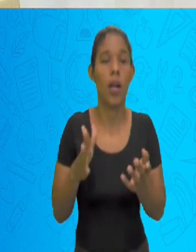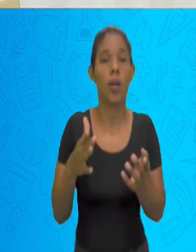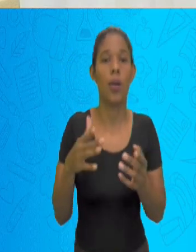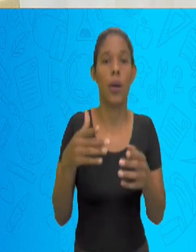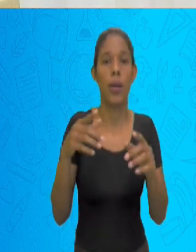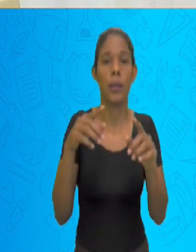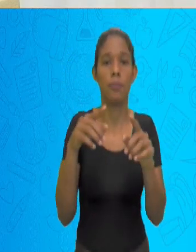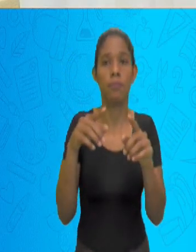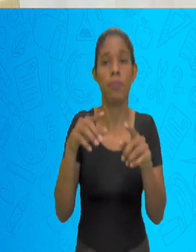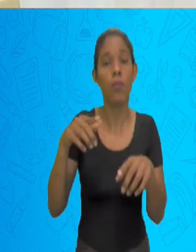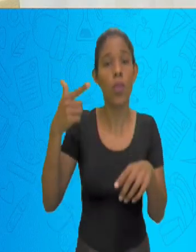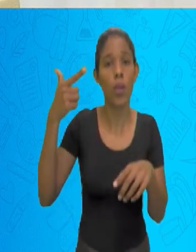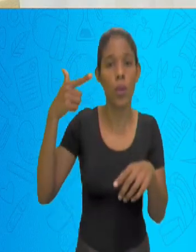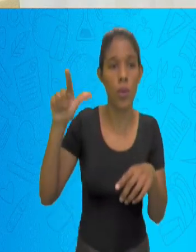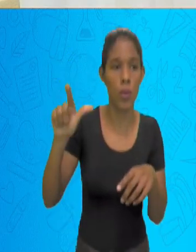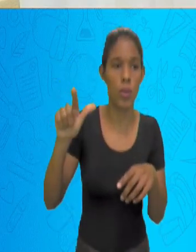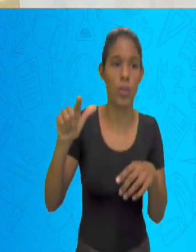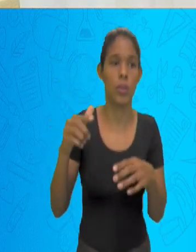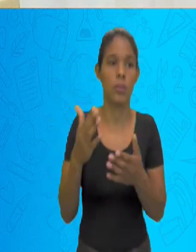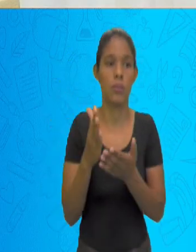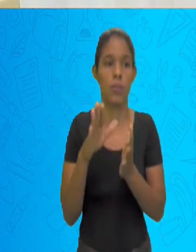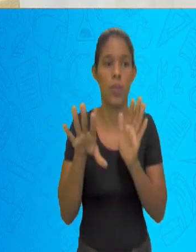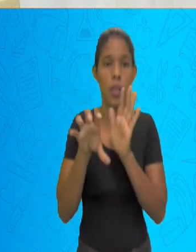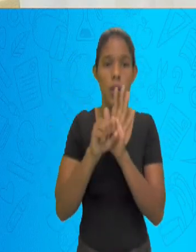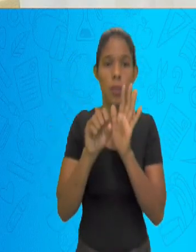Vamos estar planificando.